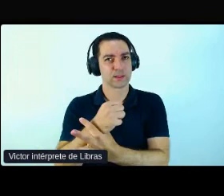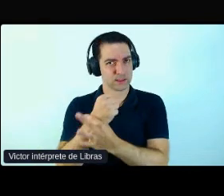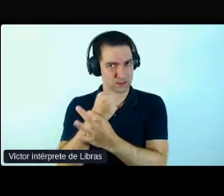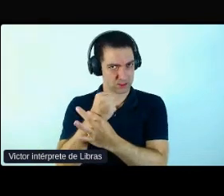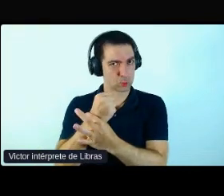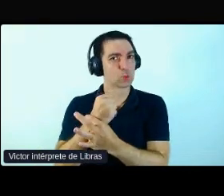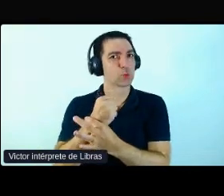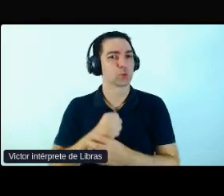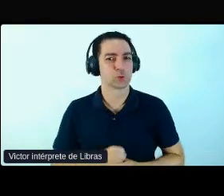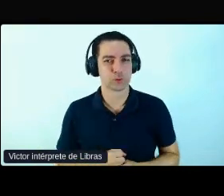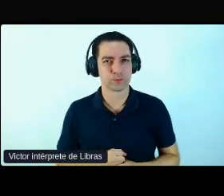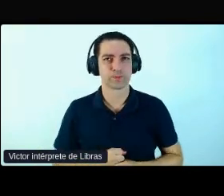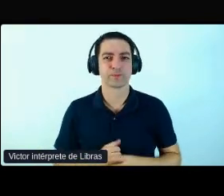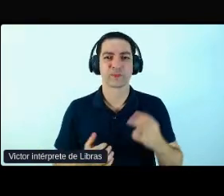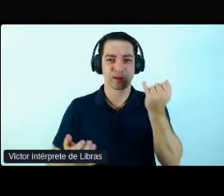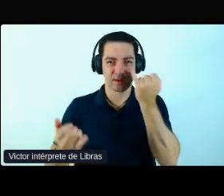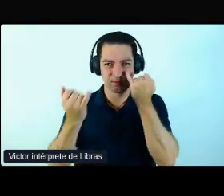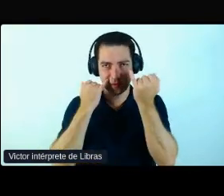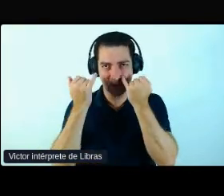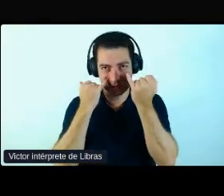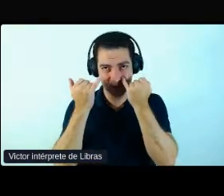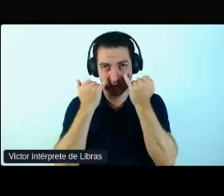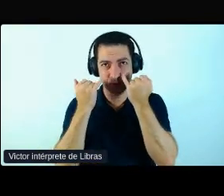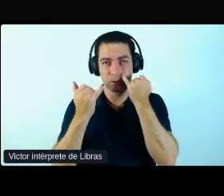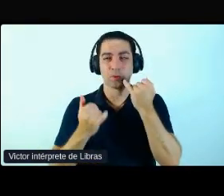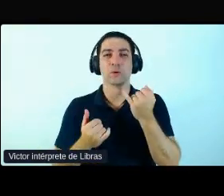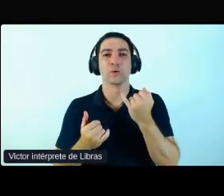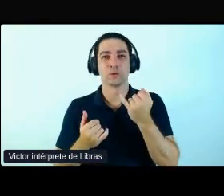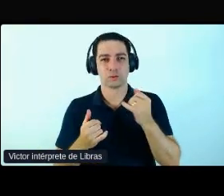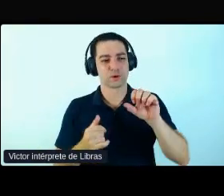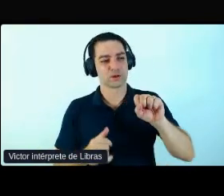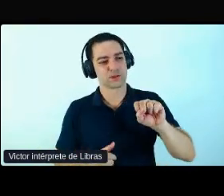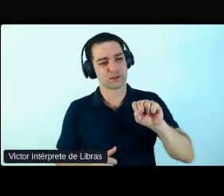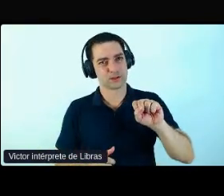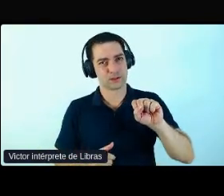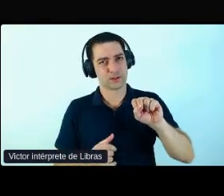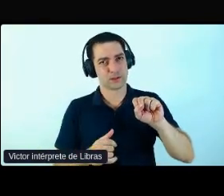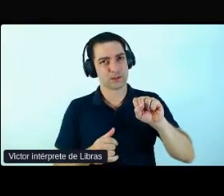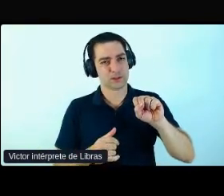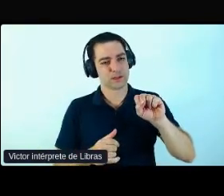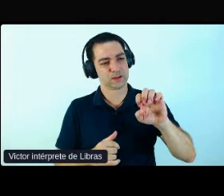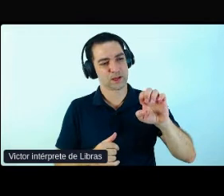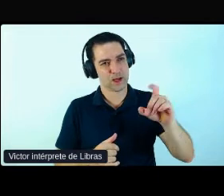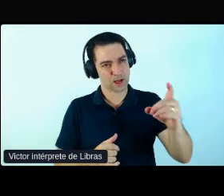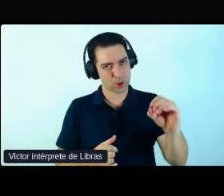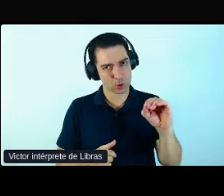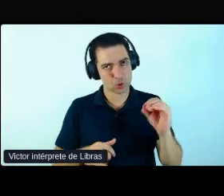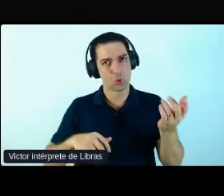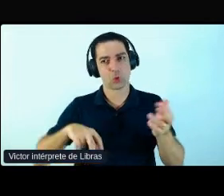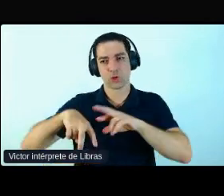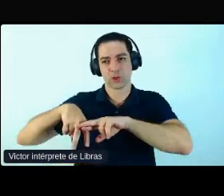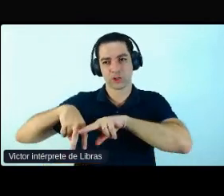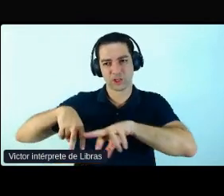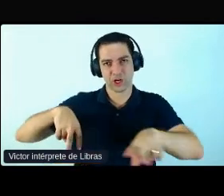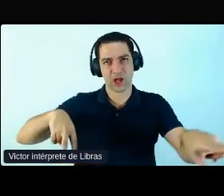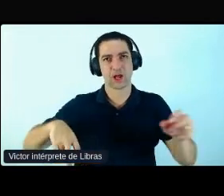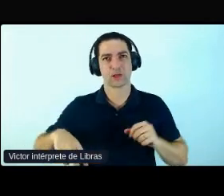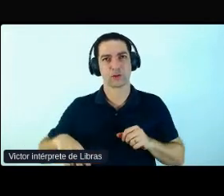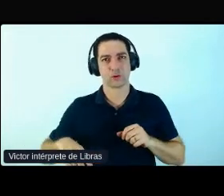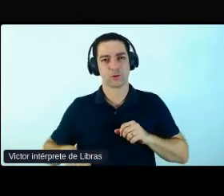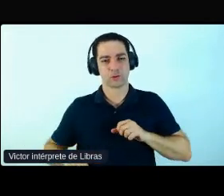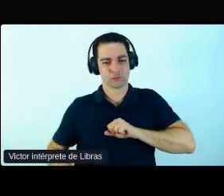sobre a sexualidade humana, então sexo, gênero, orientação sexual, todas essas